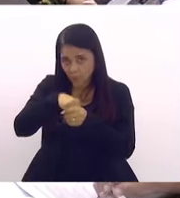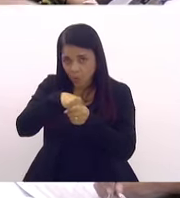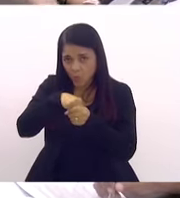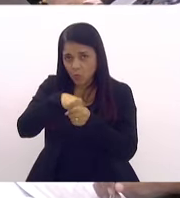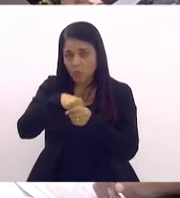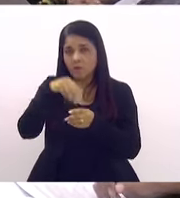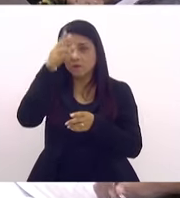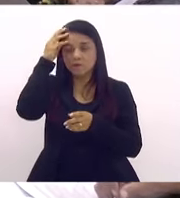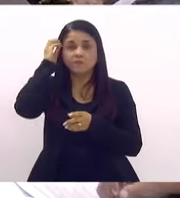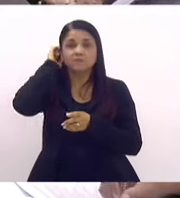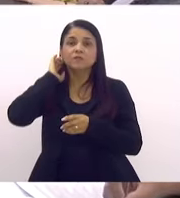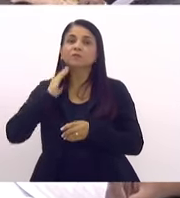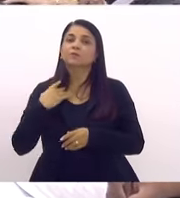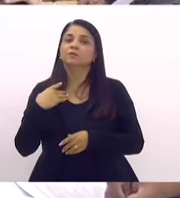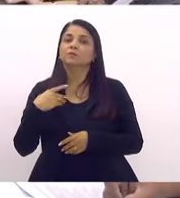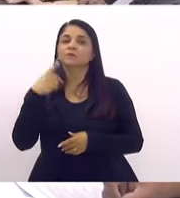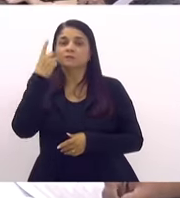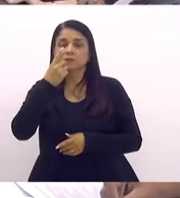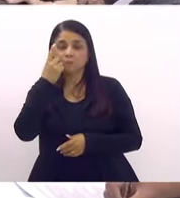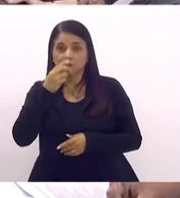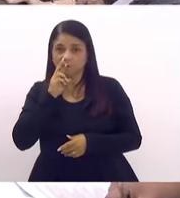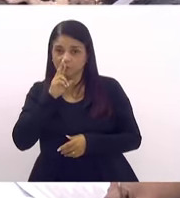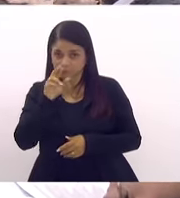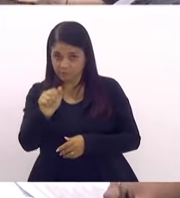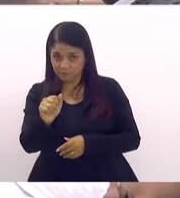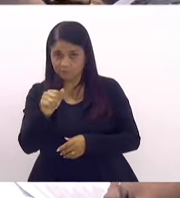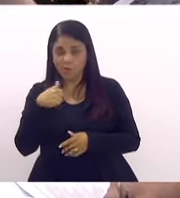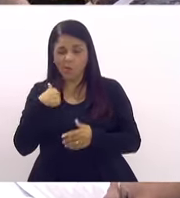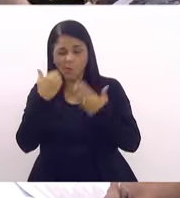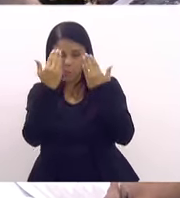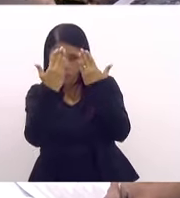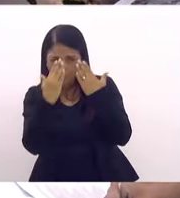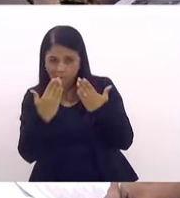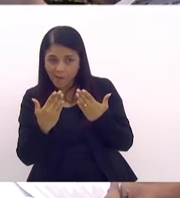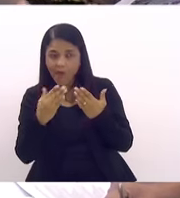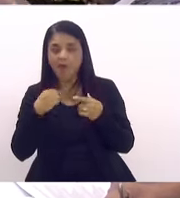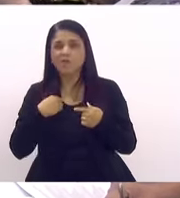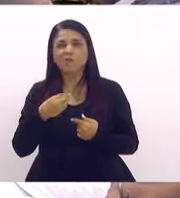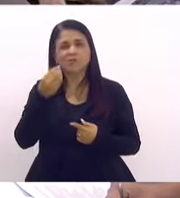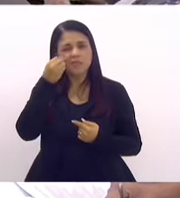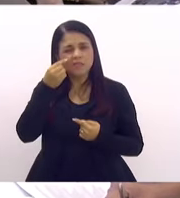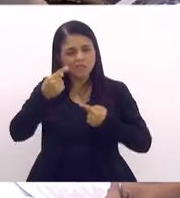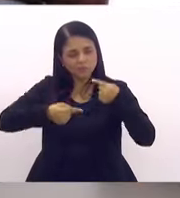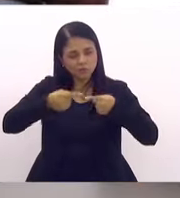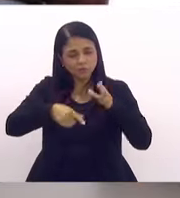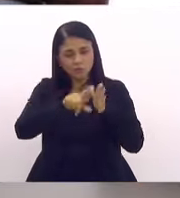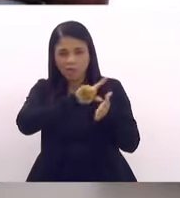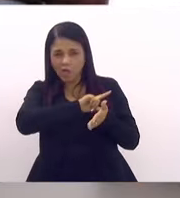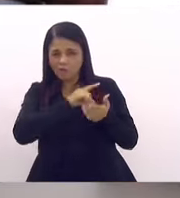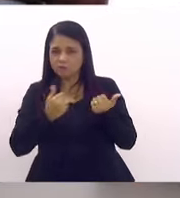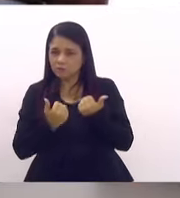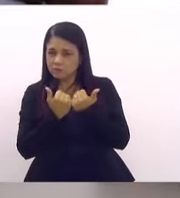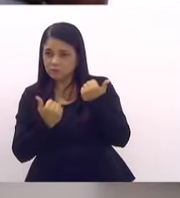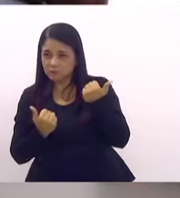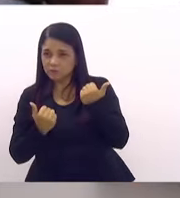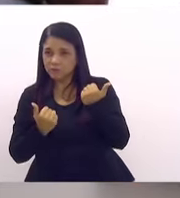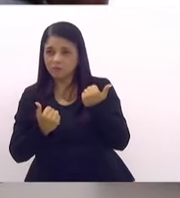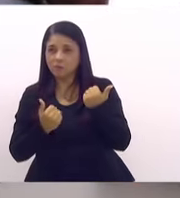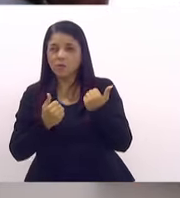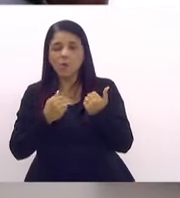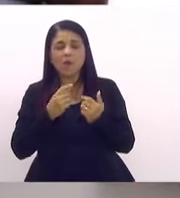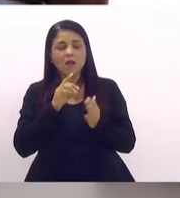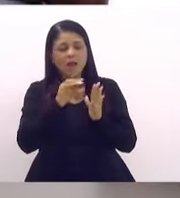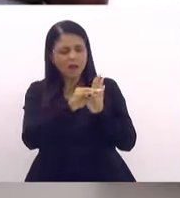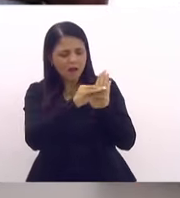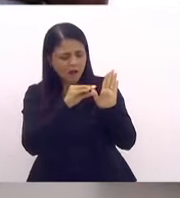Rodrigo Amorim, presidente, eu analisei e tentei discutir com a deputada Célia antes, com a assessoria dela, analisei uma por uma as